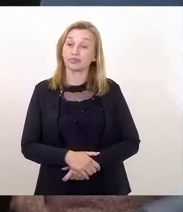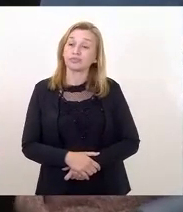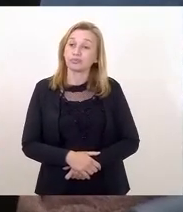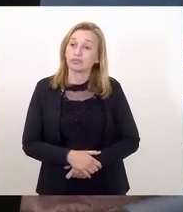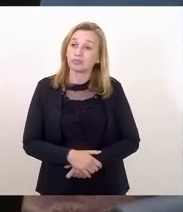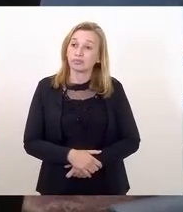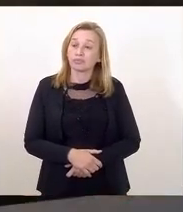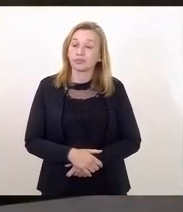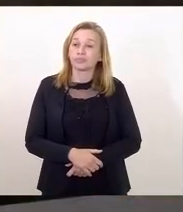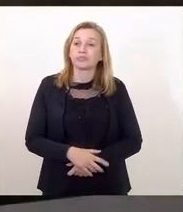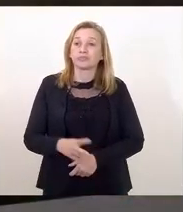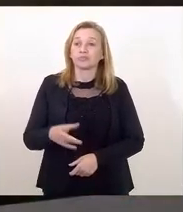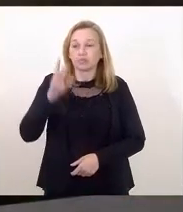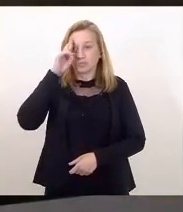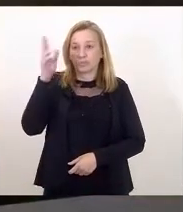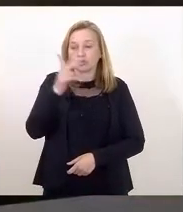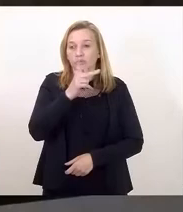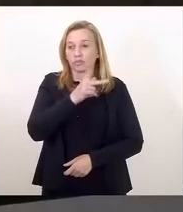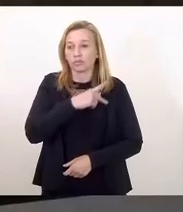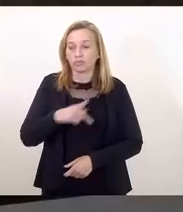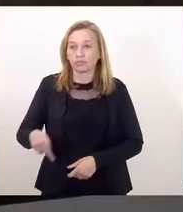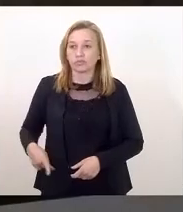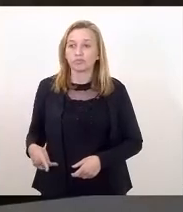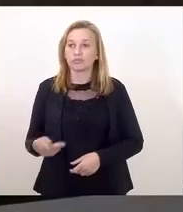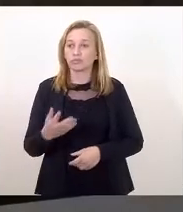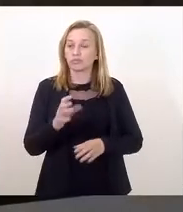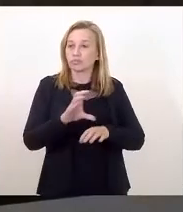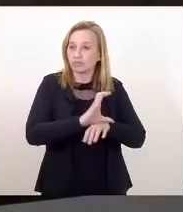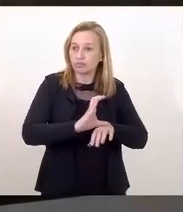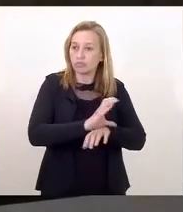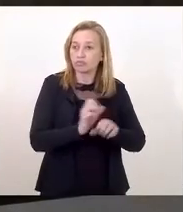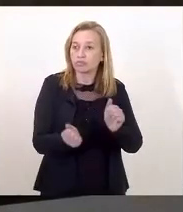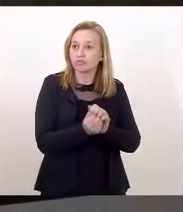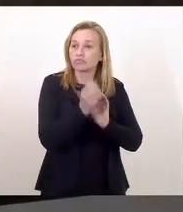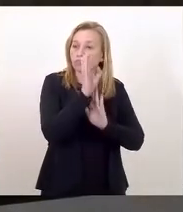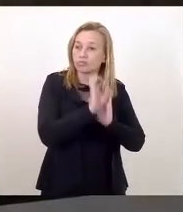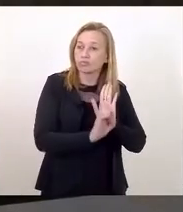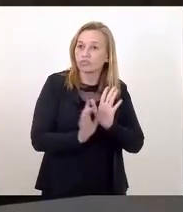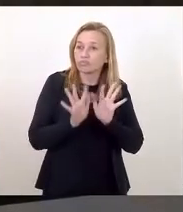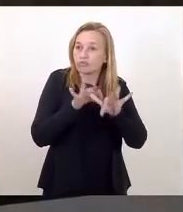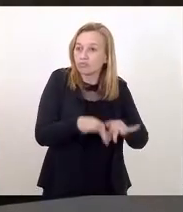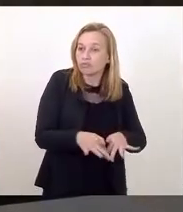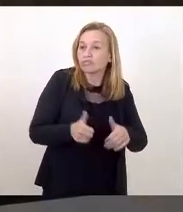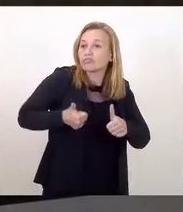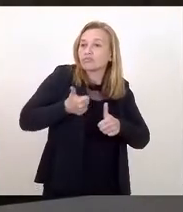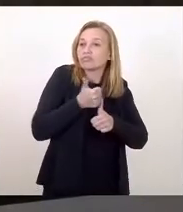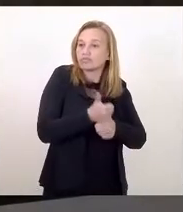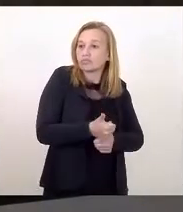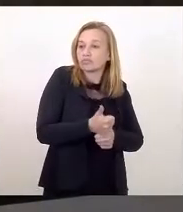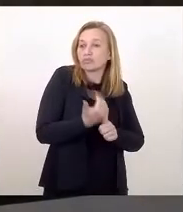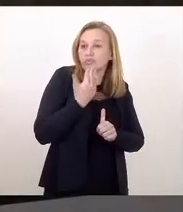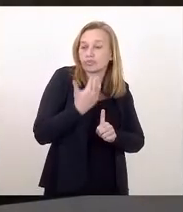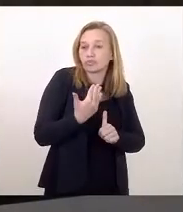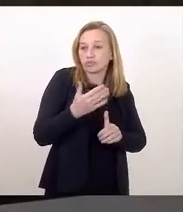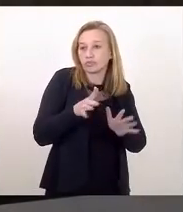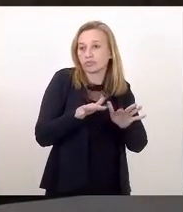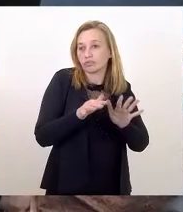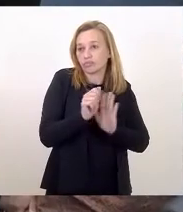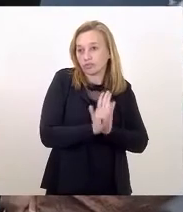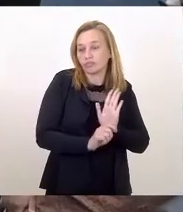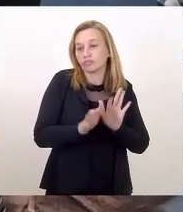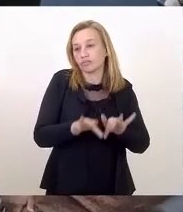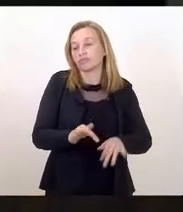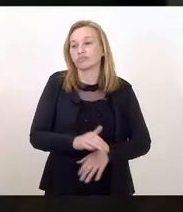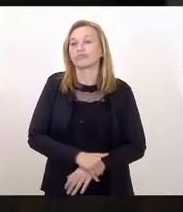Senhor presidente, o parecer é pela constitucionalidade com emendas, concluindo por substitutivo, pedindo forma final de redação.